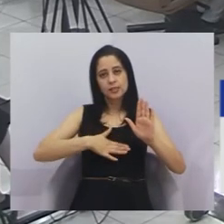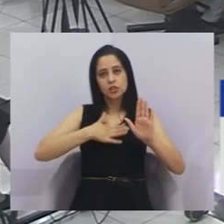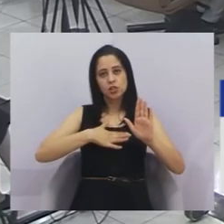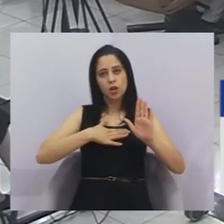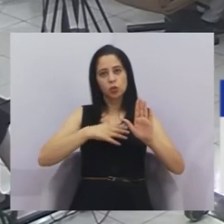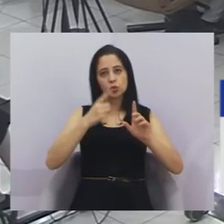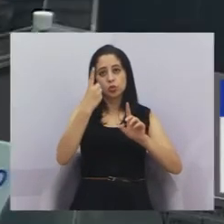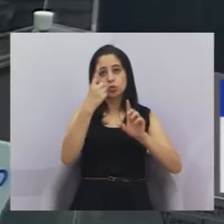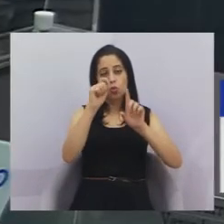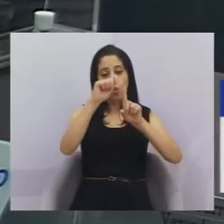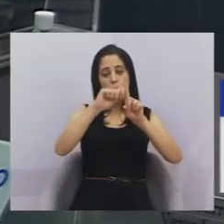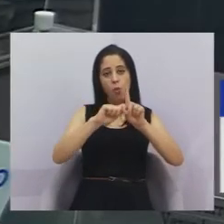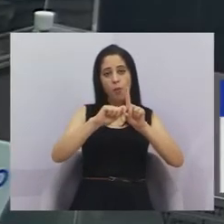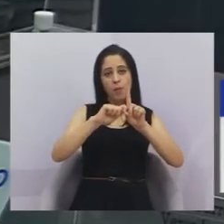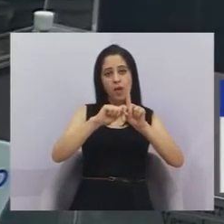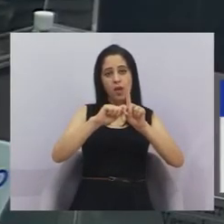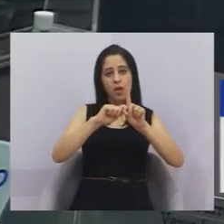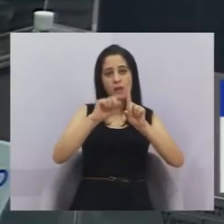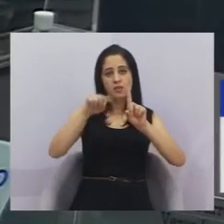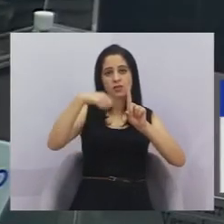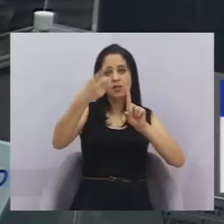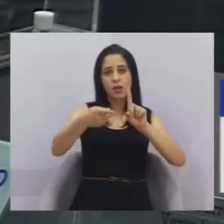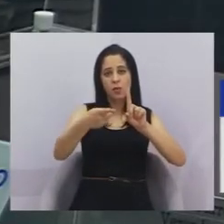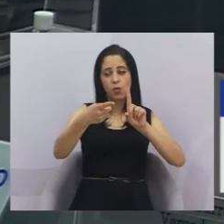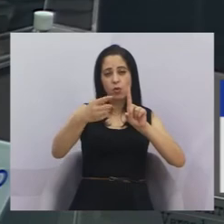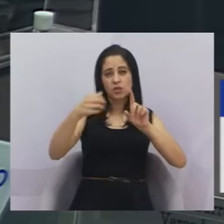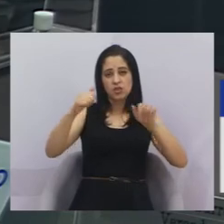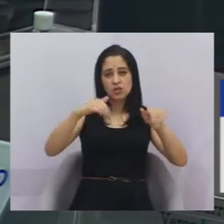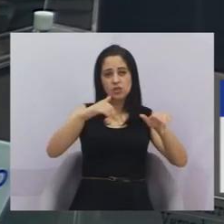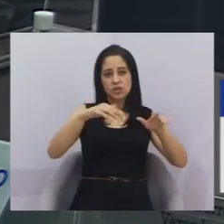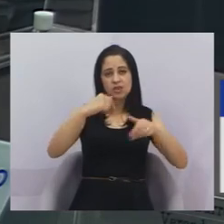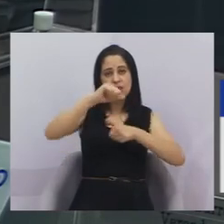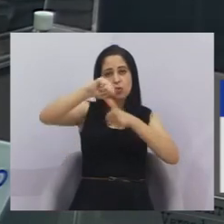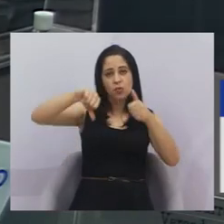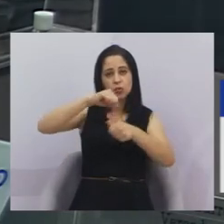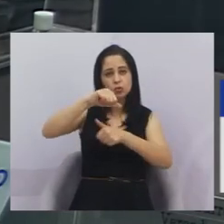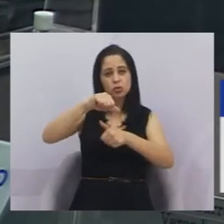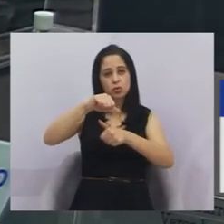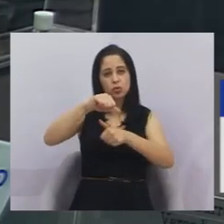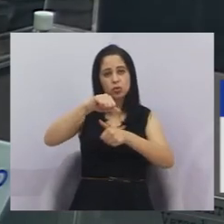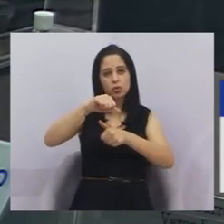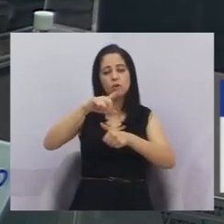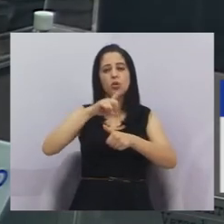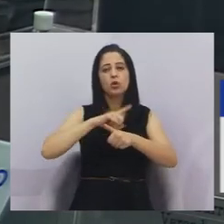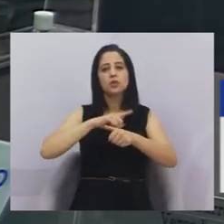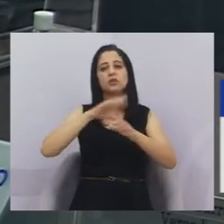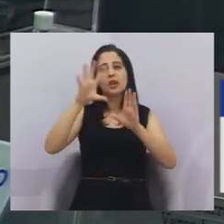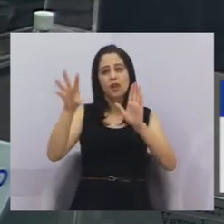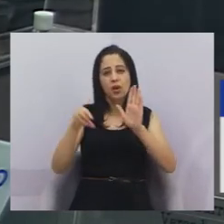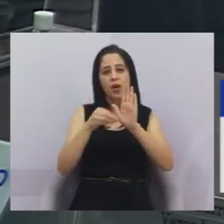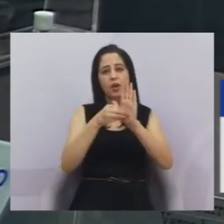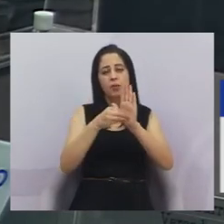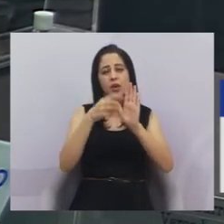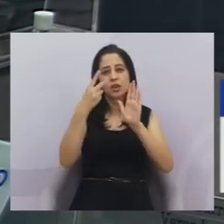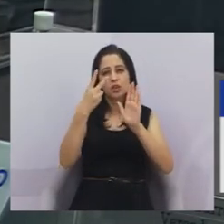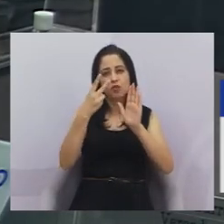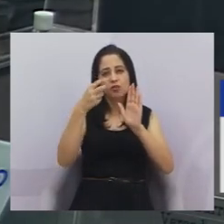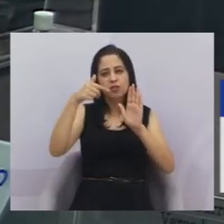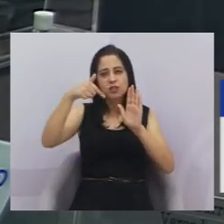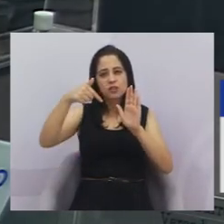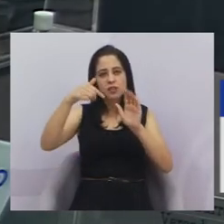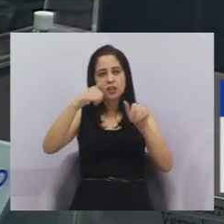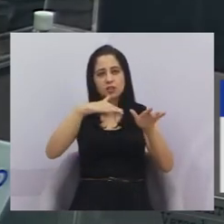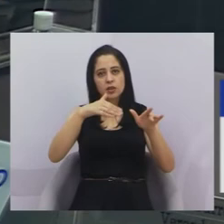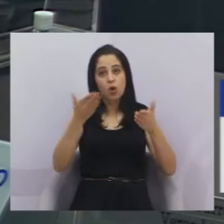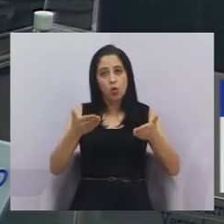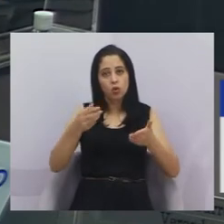Um mês depois, dia 14/9, houve uma modificação, tivemos a emenda até do líder do governo, no dia 27. Nós estamos